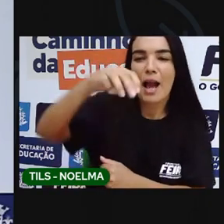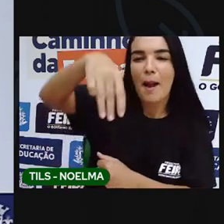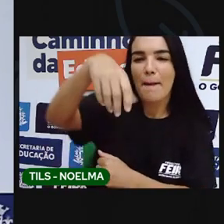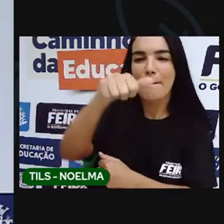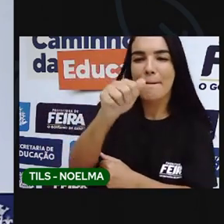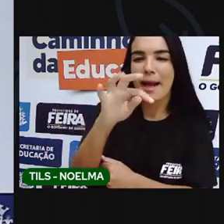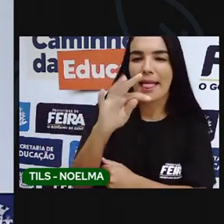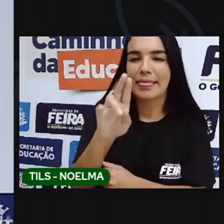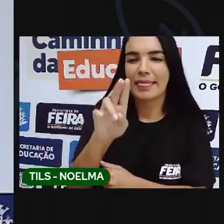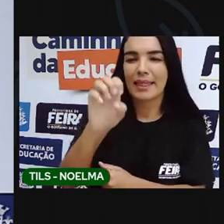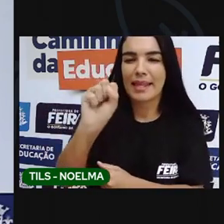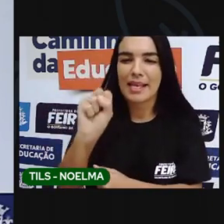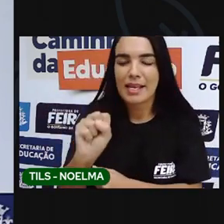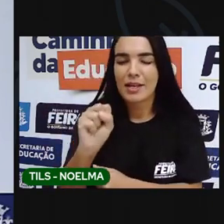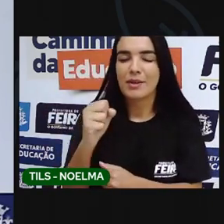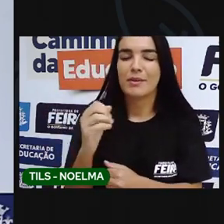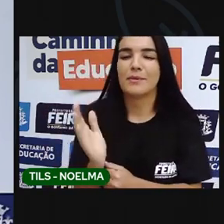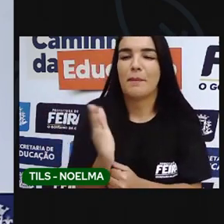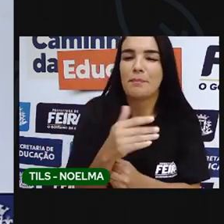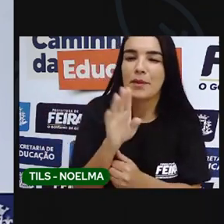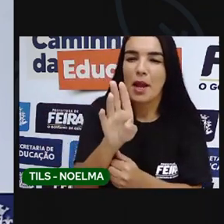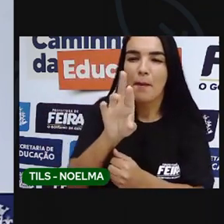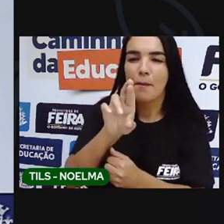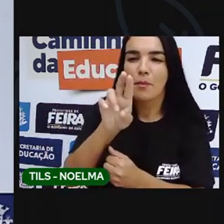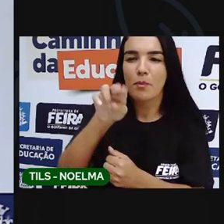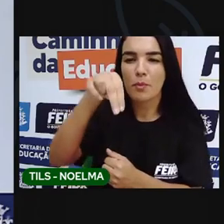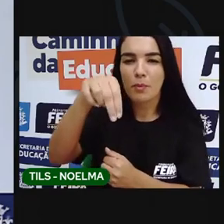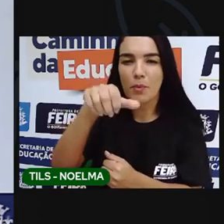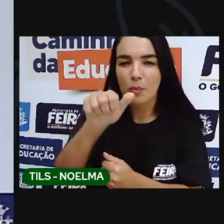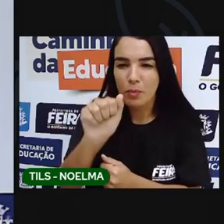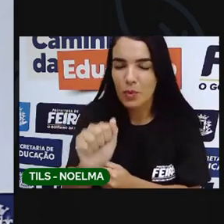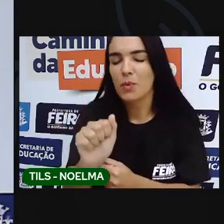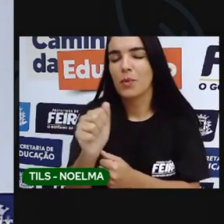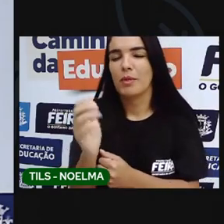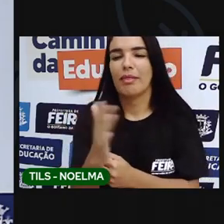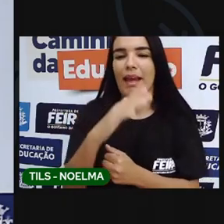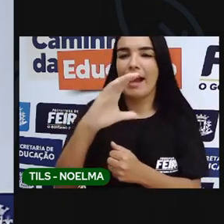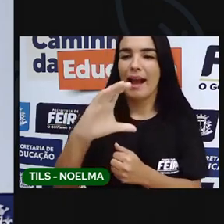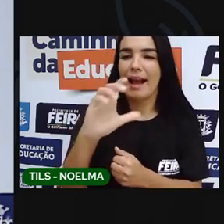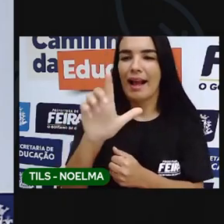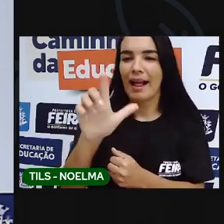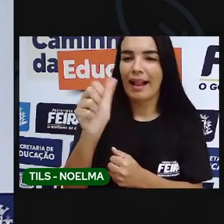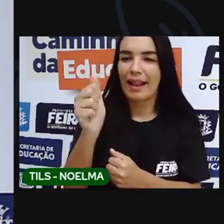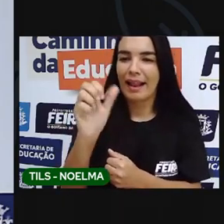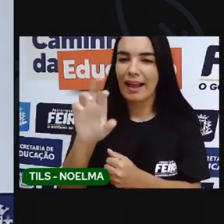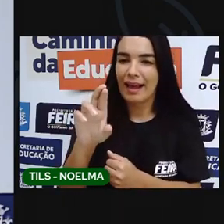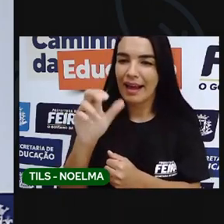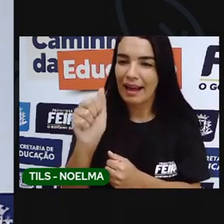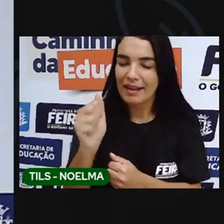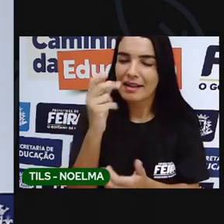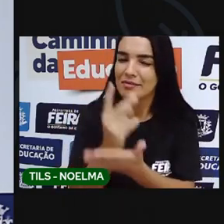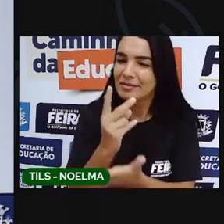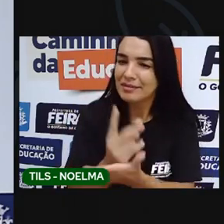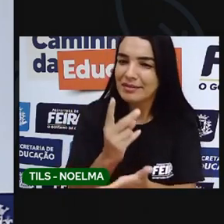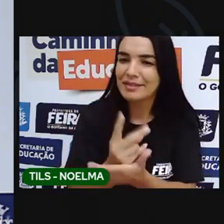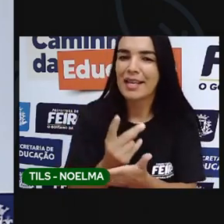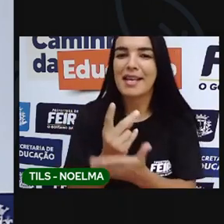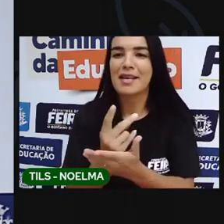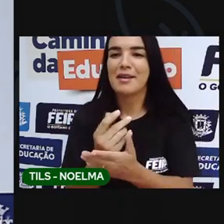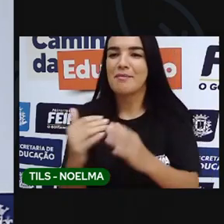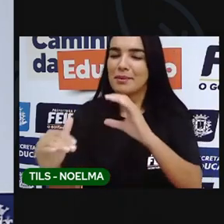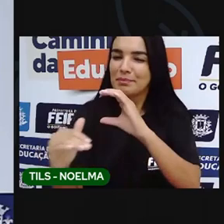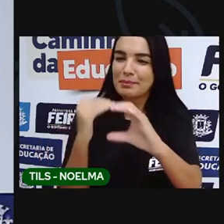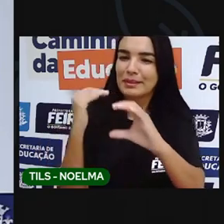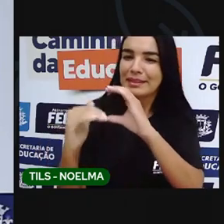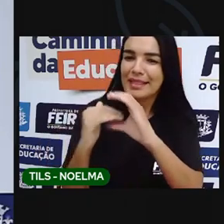Bruninha Luciana Marie Evans né E vocês estão aí comentando um